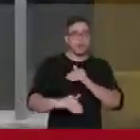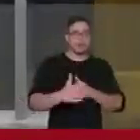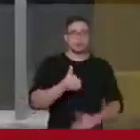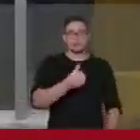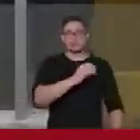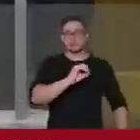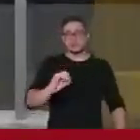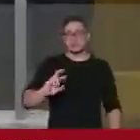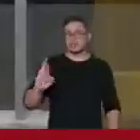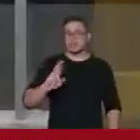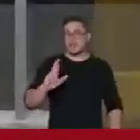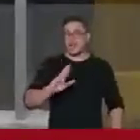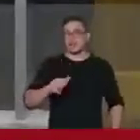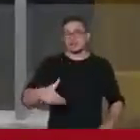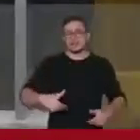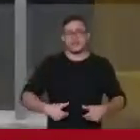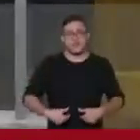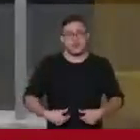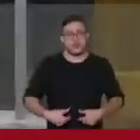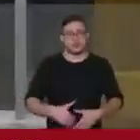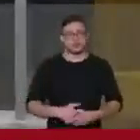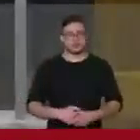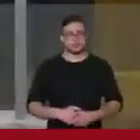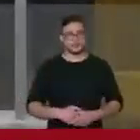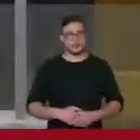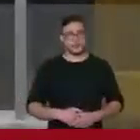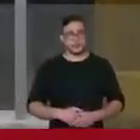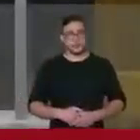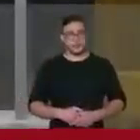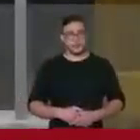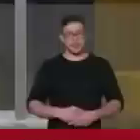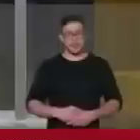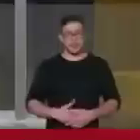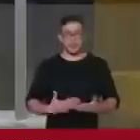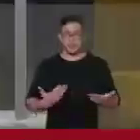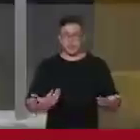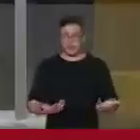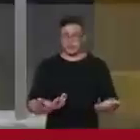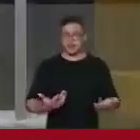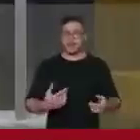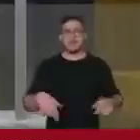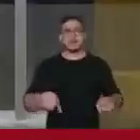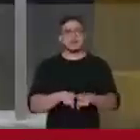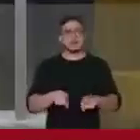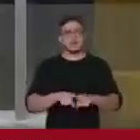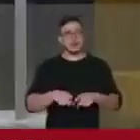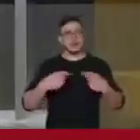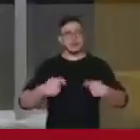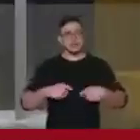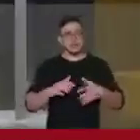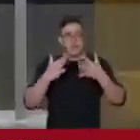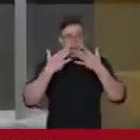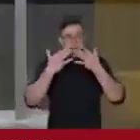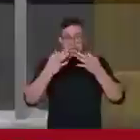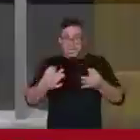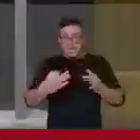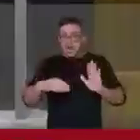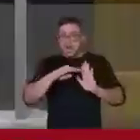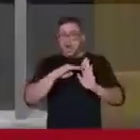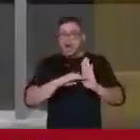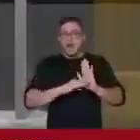que passa fome nesse Brasil até seis anos de idade vamos ficar de olho em deputados e deputadas que não vão querer